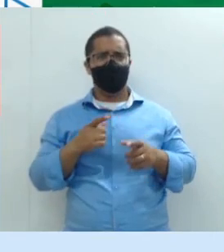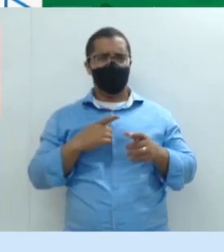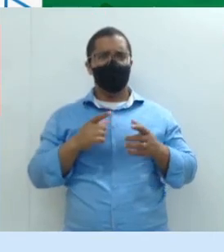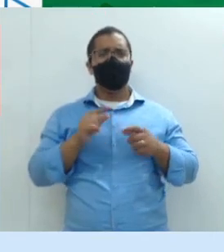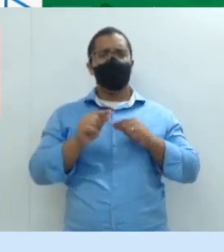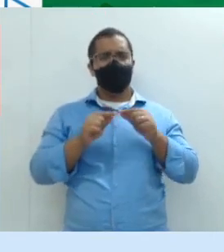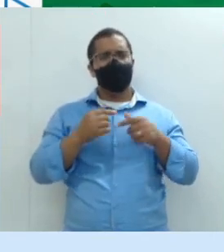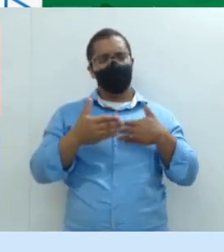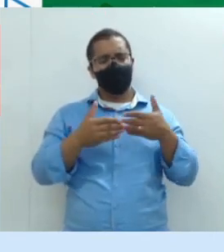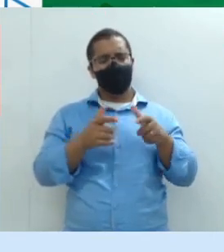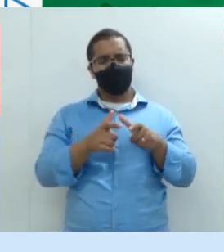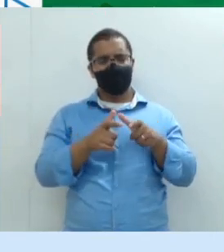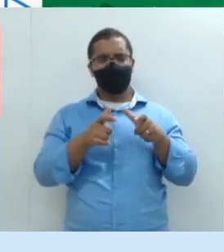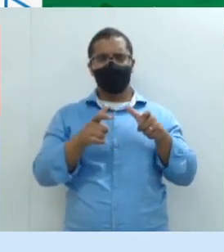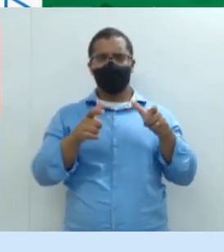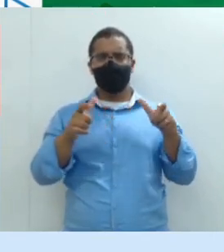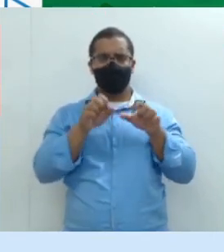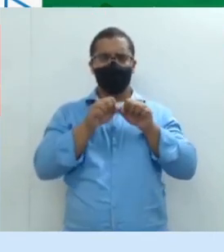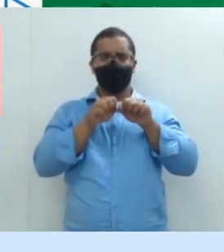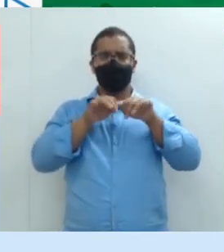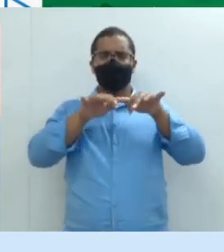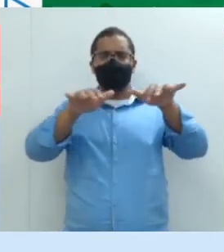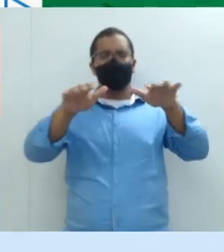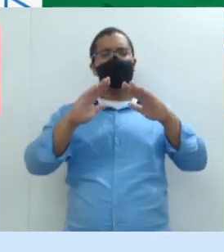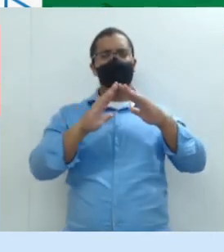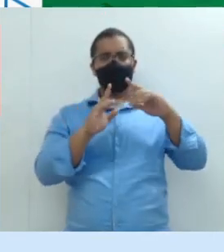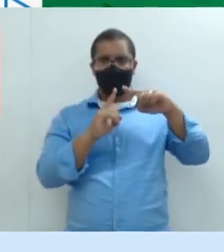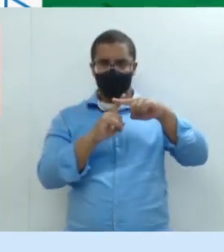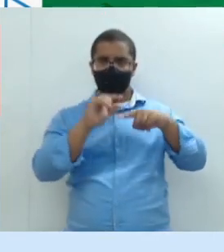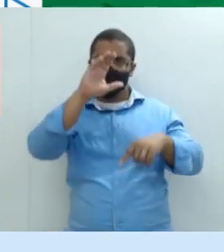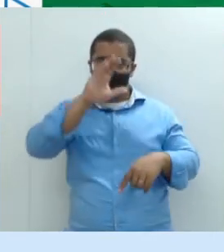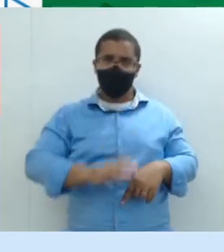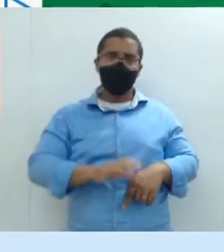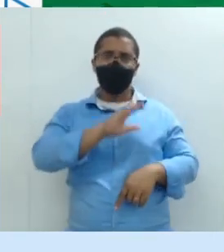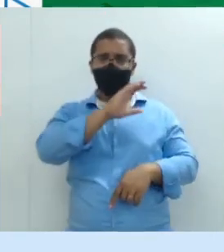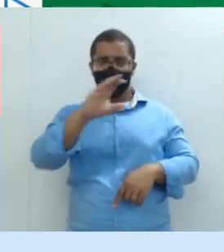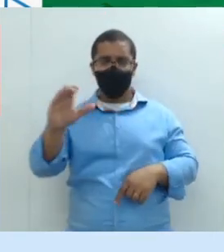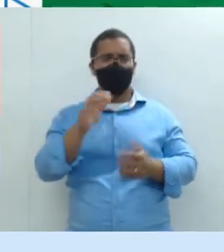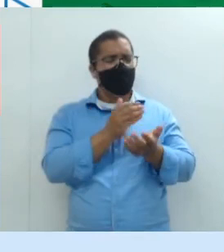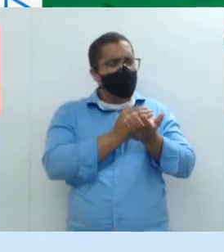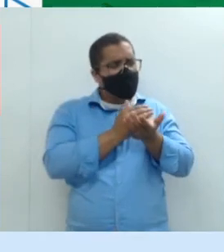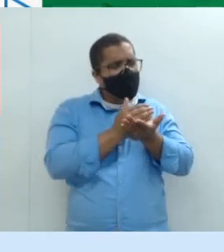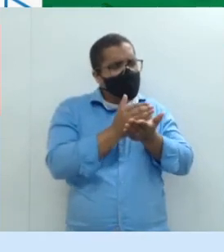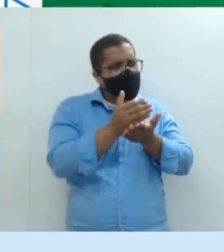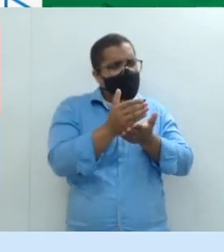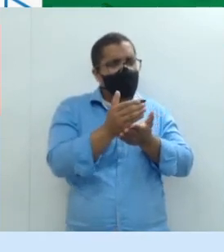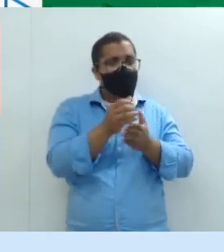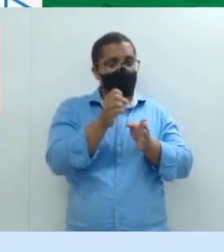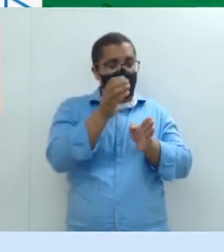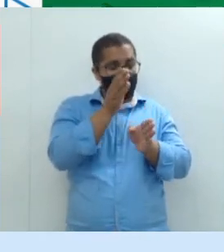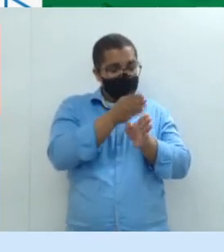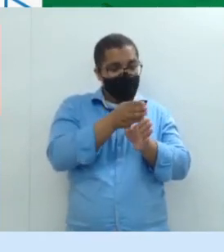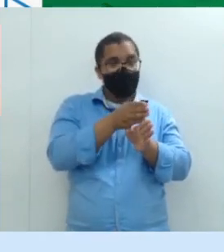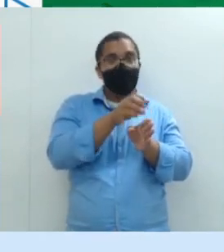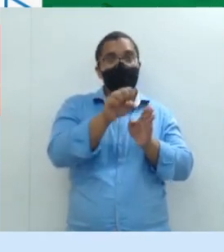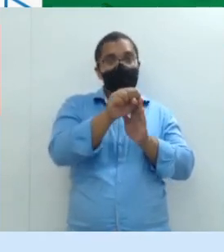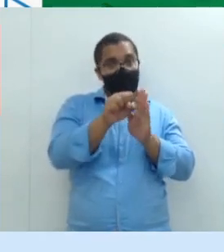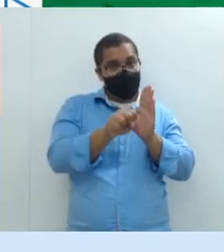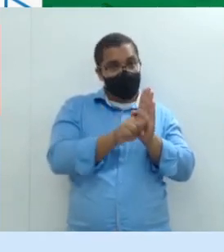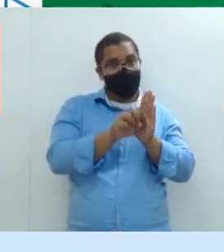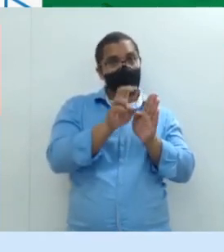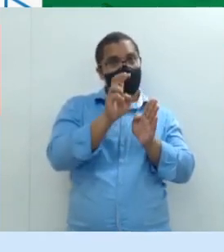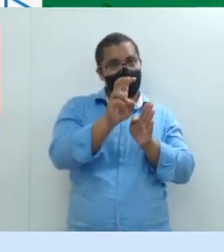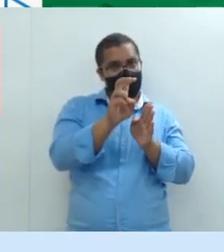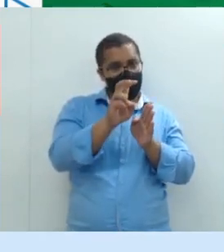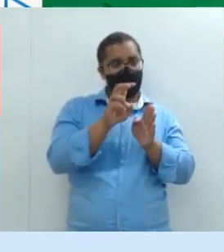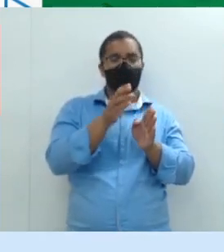igreja vai crescendo, e você vai enxergando aqui o início mais ou menos do século V, já vamos chegando aqui no século V, em